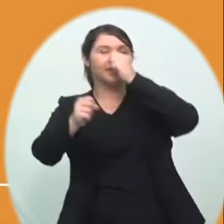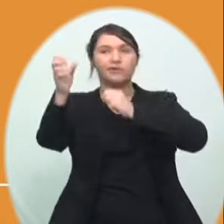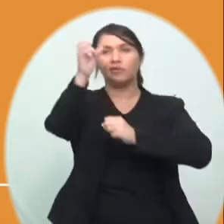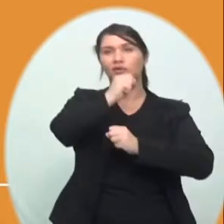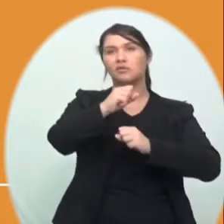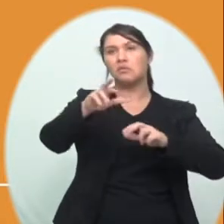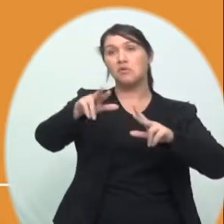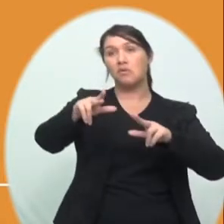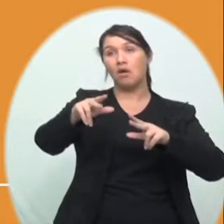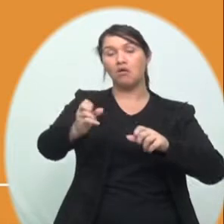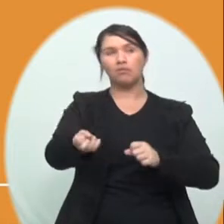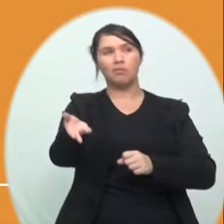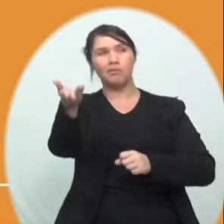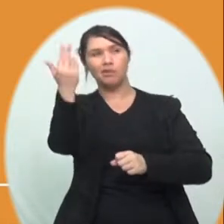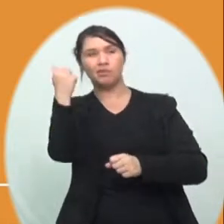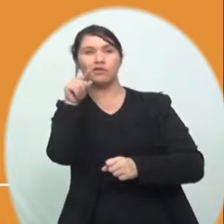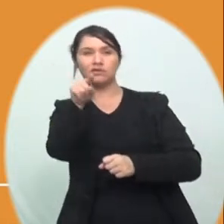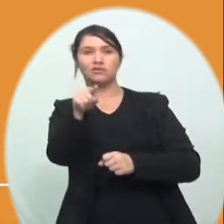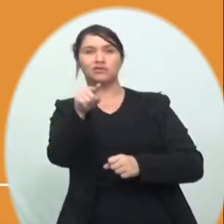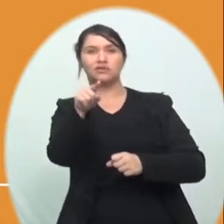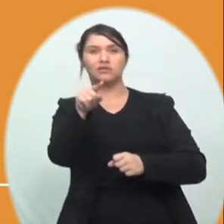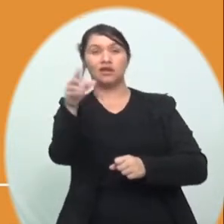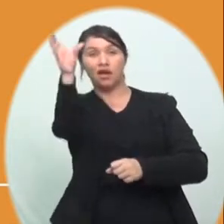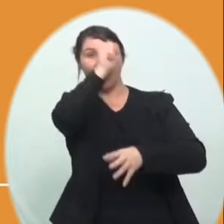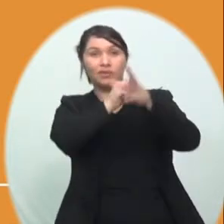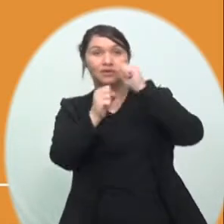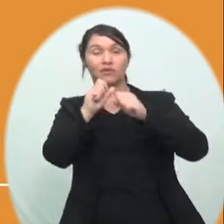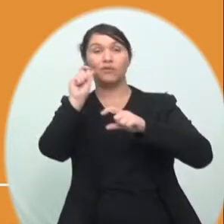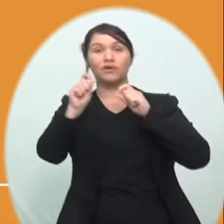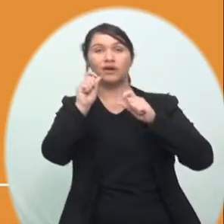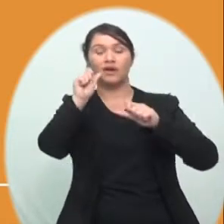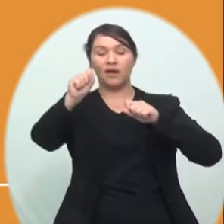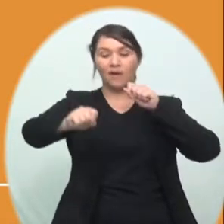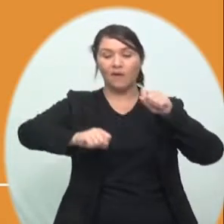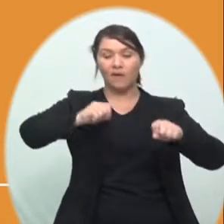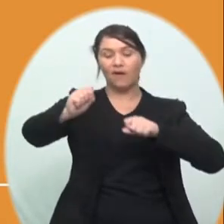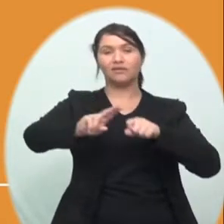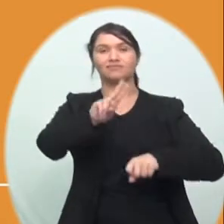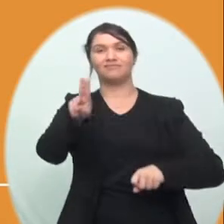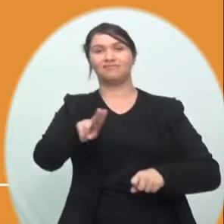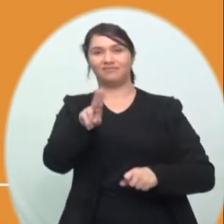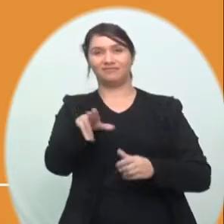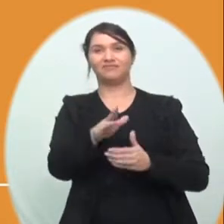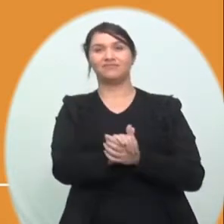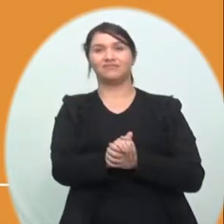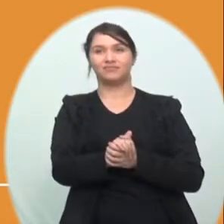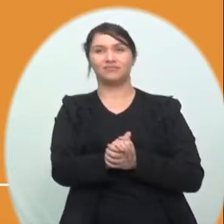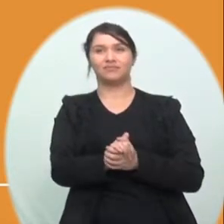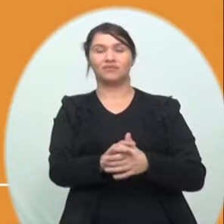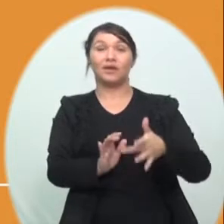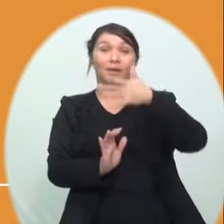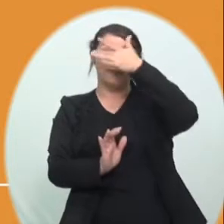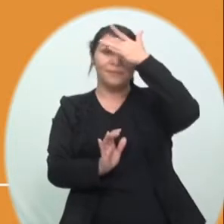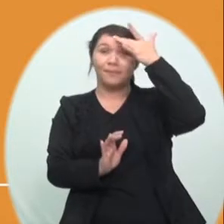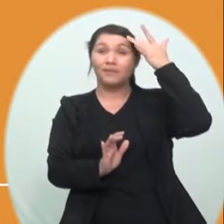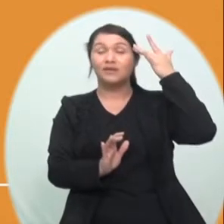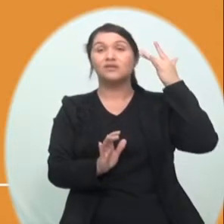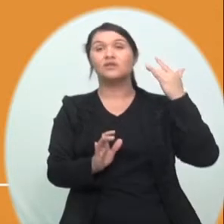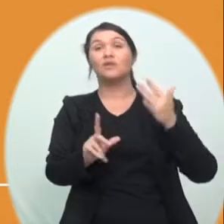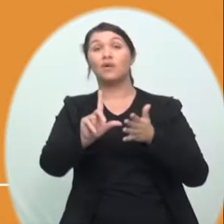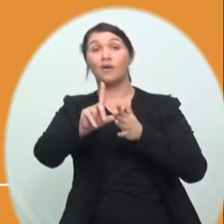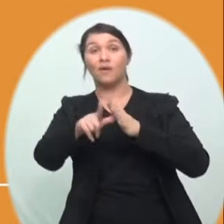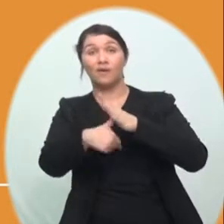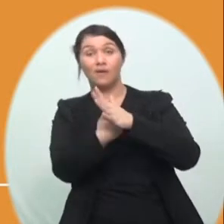anda de bicicleta. E é bem legal porque, às vezes, a gente ousa muito mais do que apenas andar de bicicleta. E tem o pessoal que faz pirueta e tal, aí